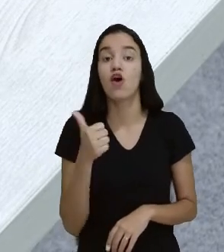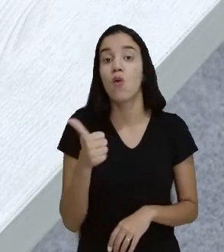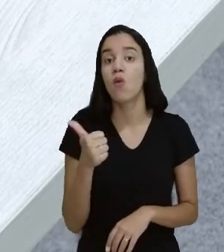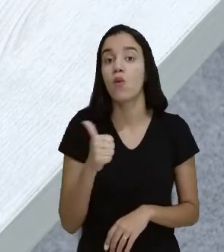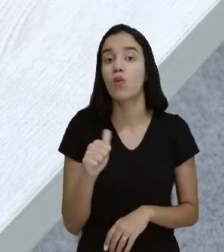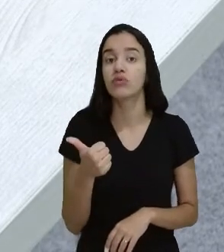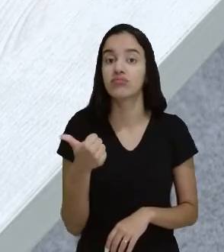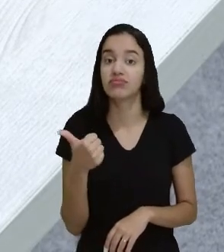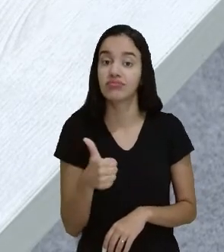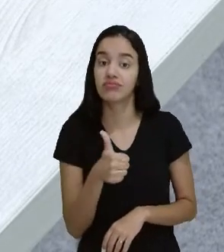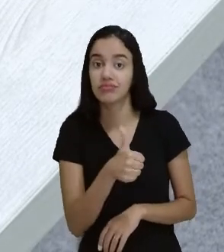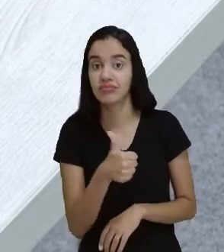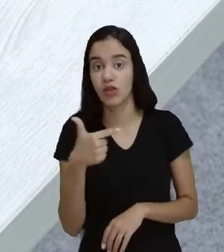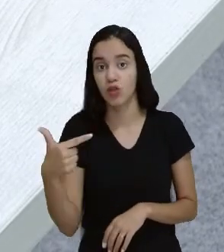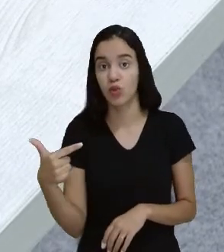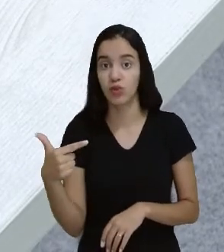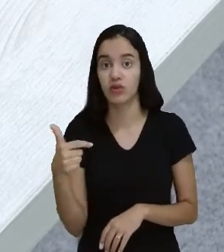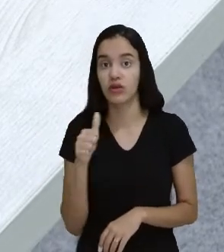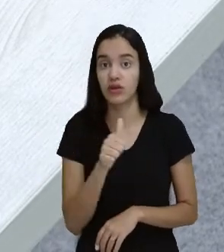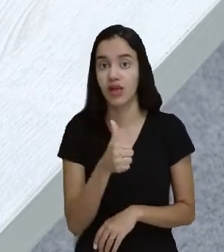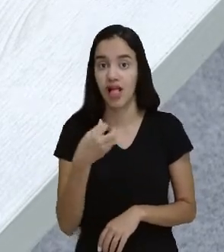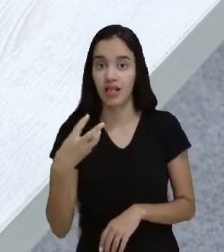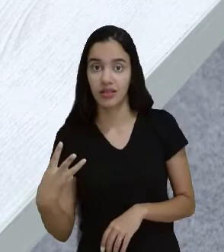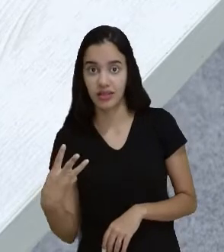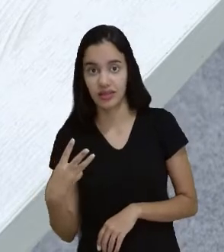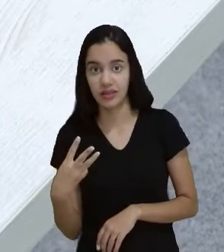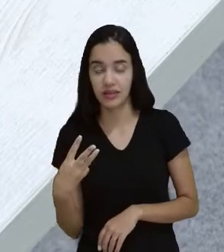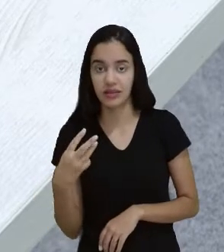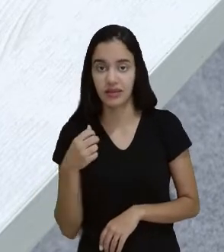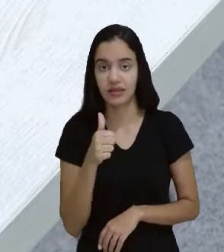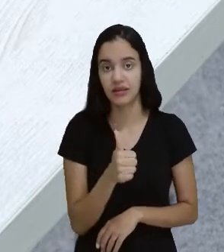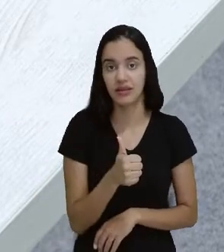11, 12, 13,